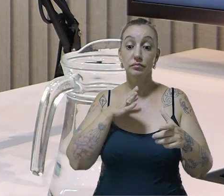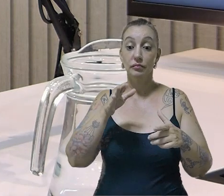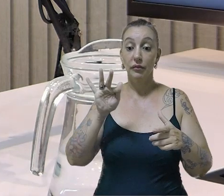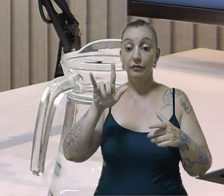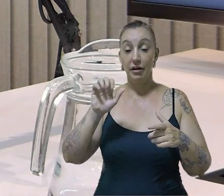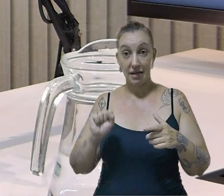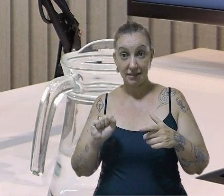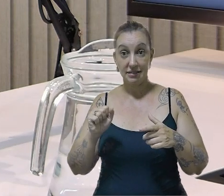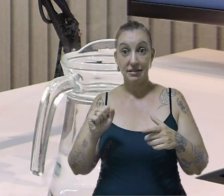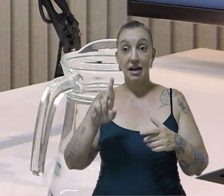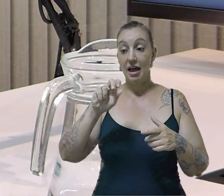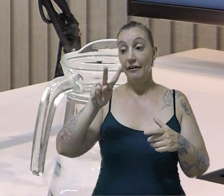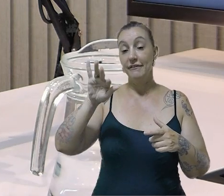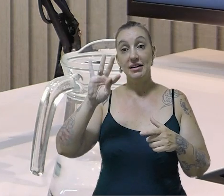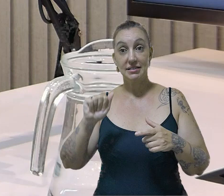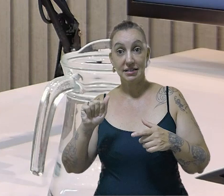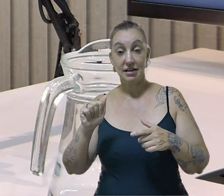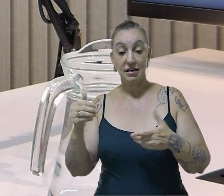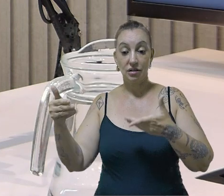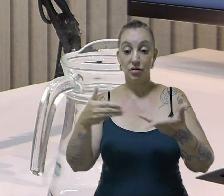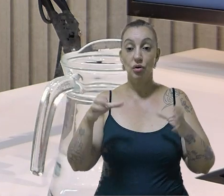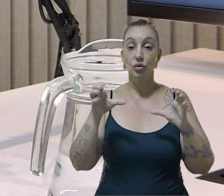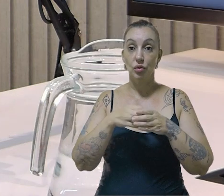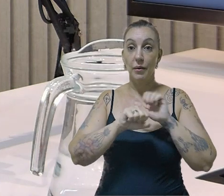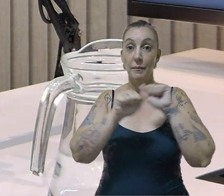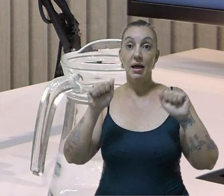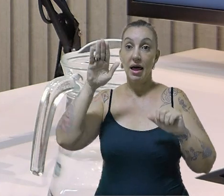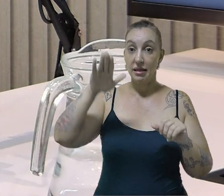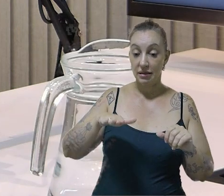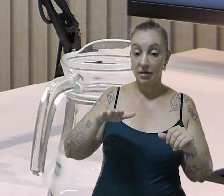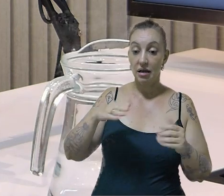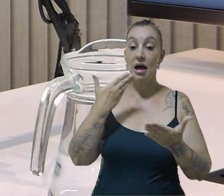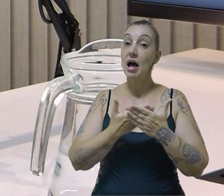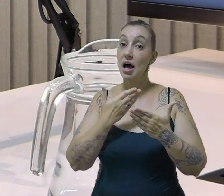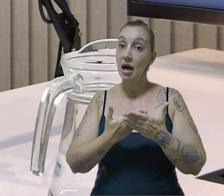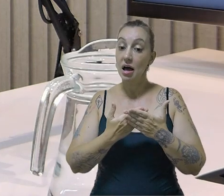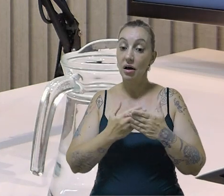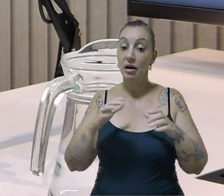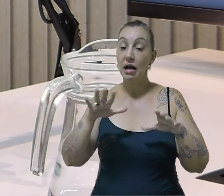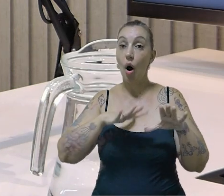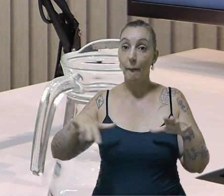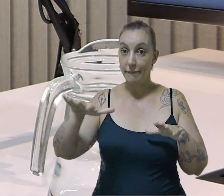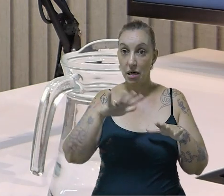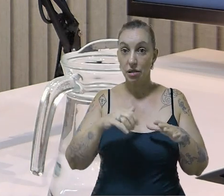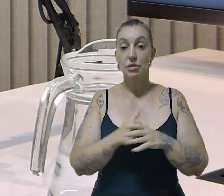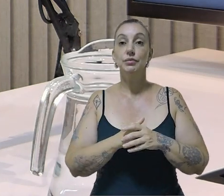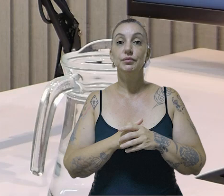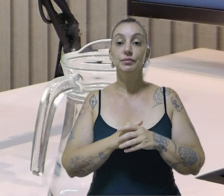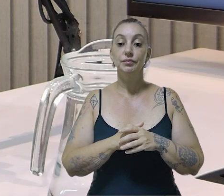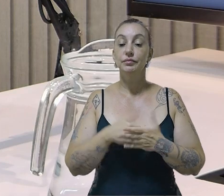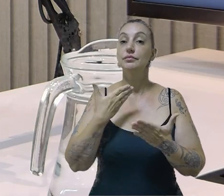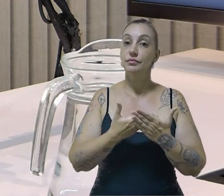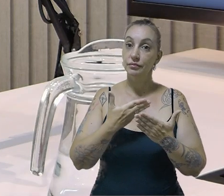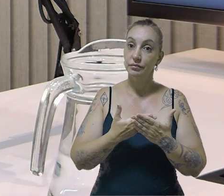folias e a revista Uhum Então eu trouxe as turmas da manhã e da tarde para terem aula dentro do galpão e para terem